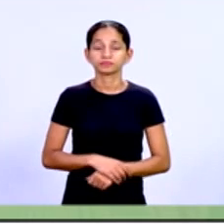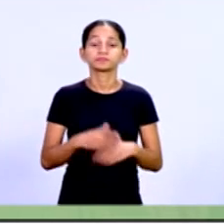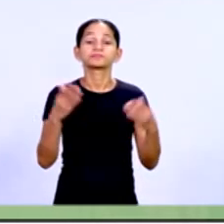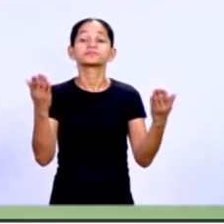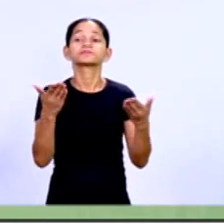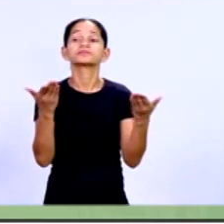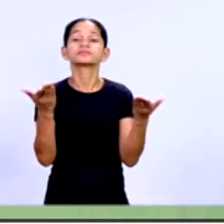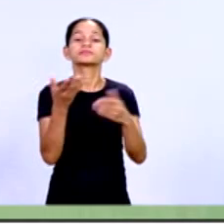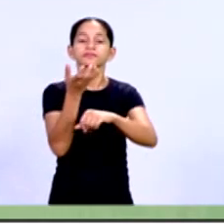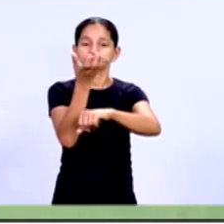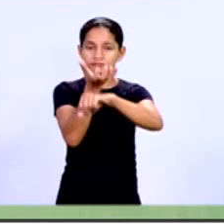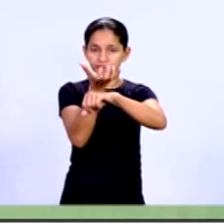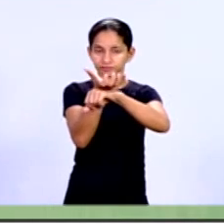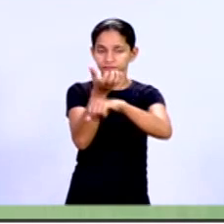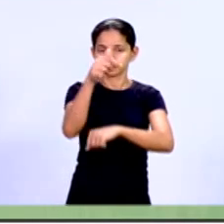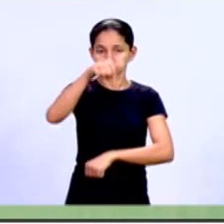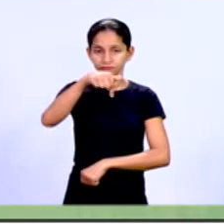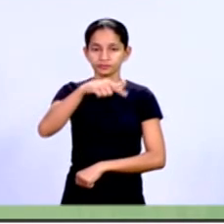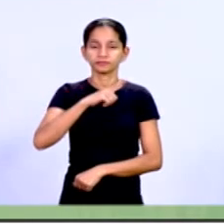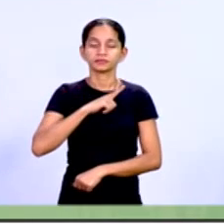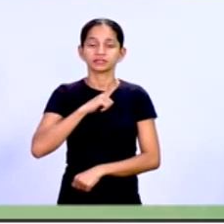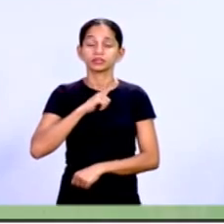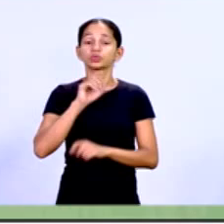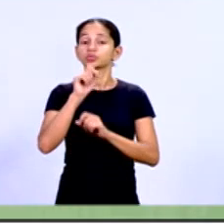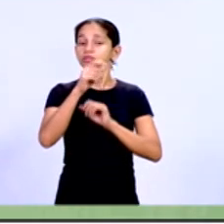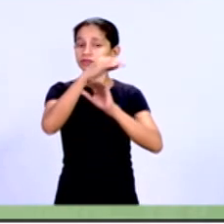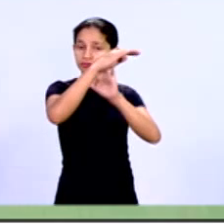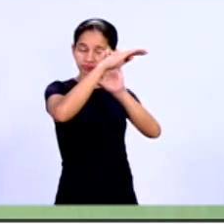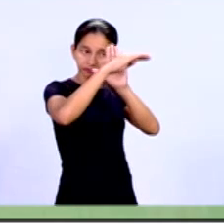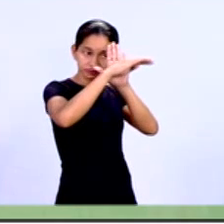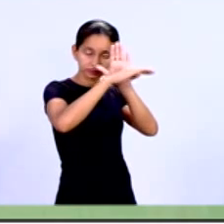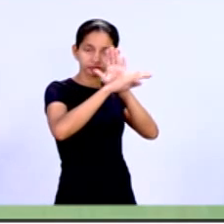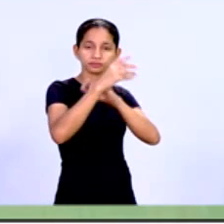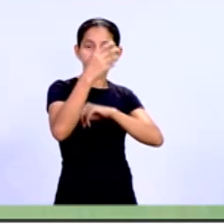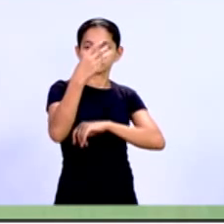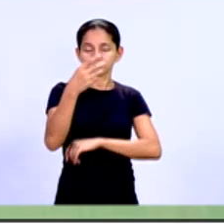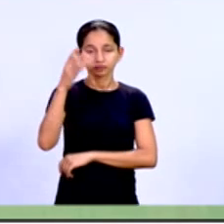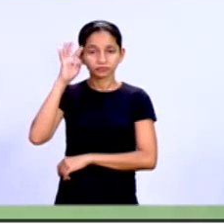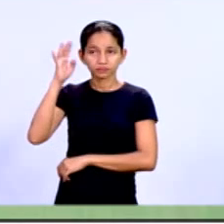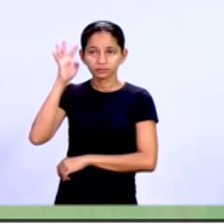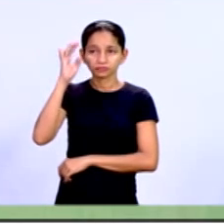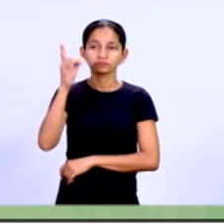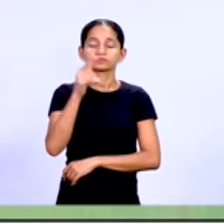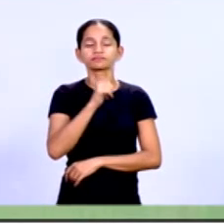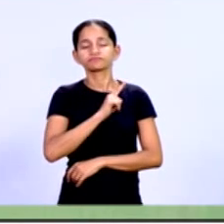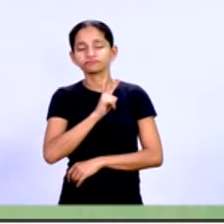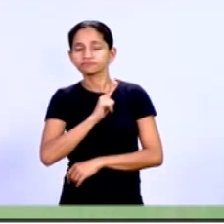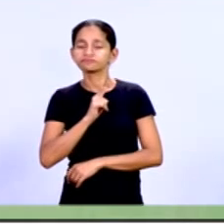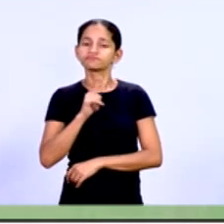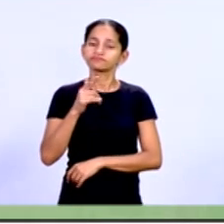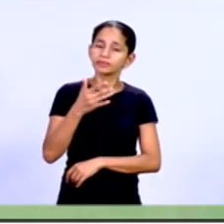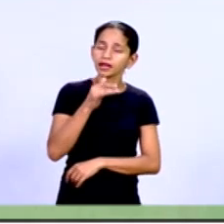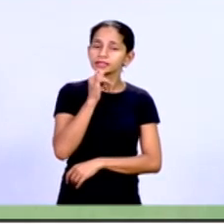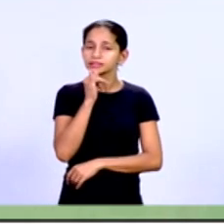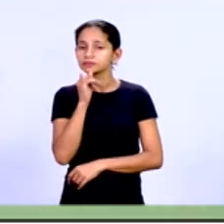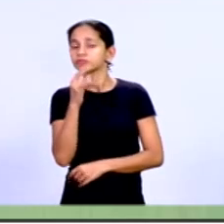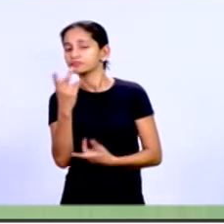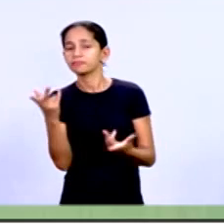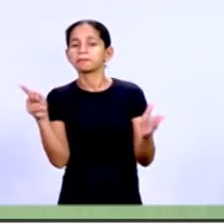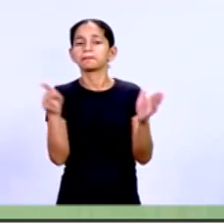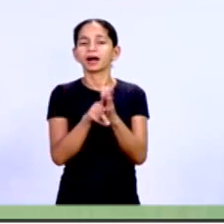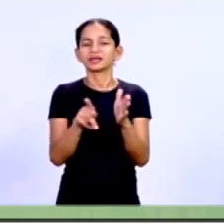Essa nossa disciplina, ela teve como referencial o Azaf Neto, que em seu livro Mercado